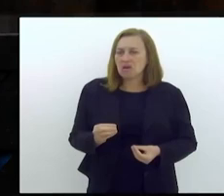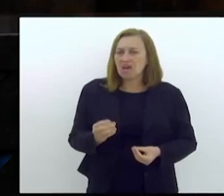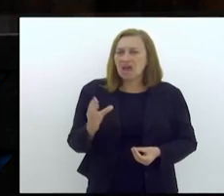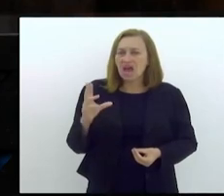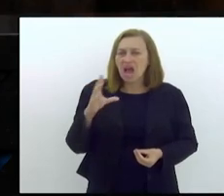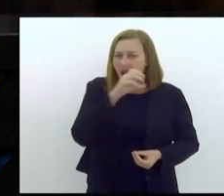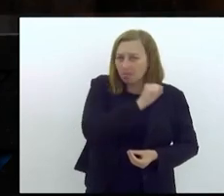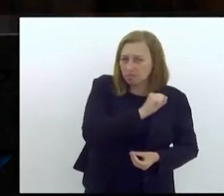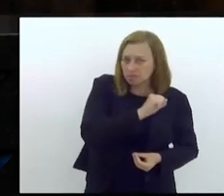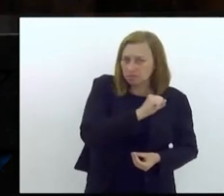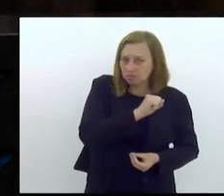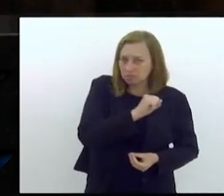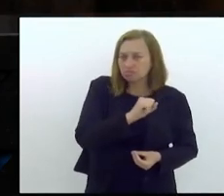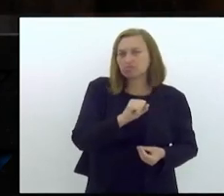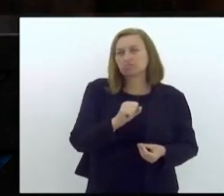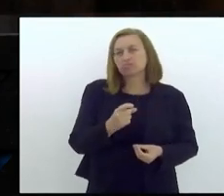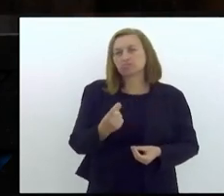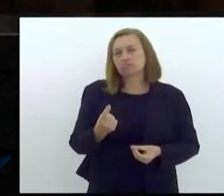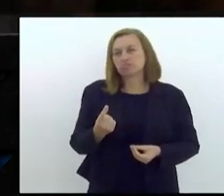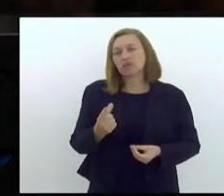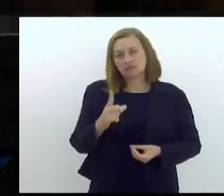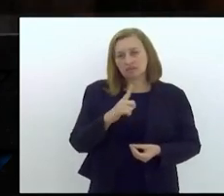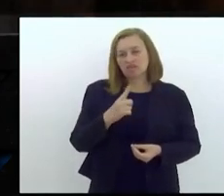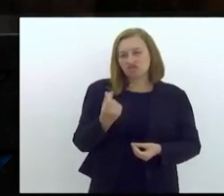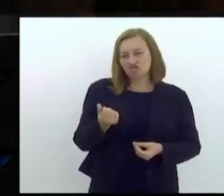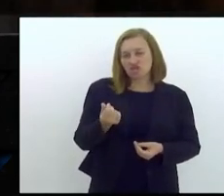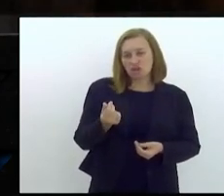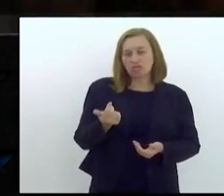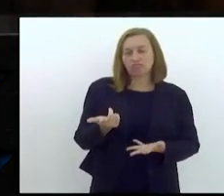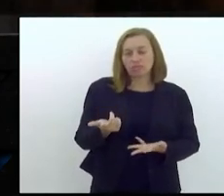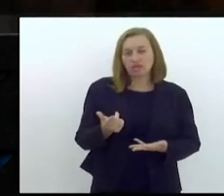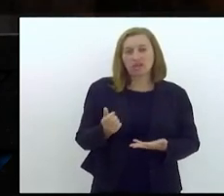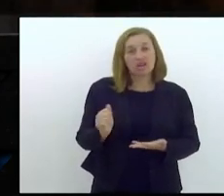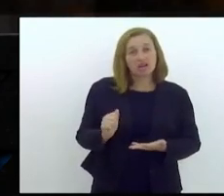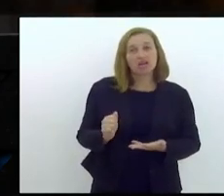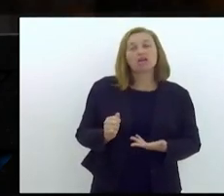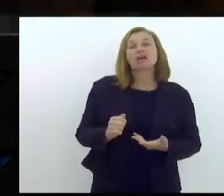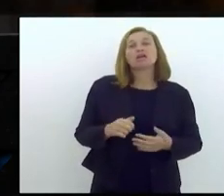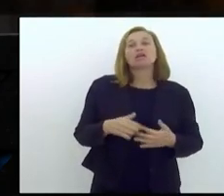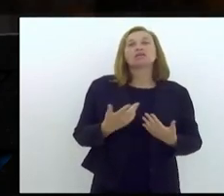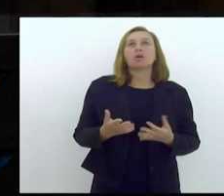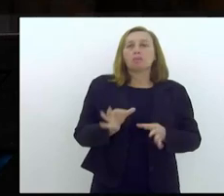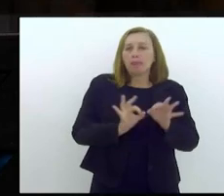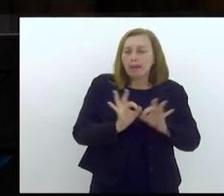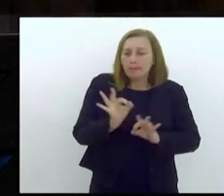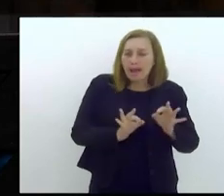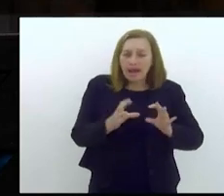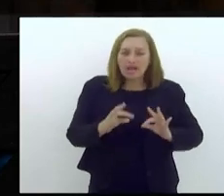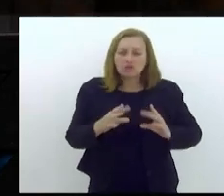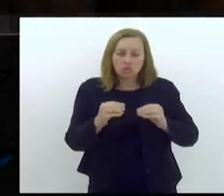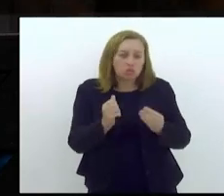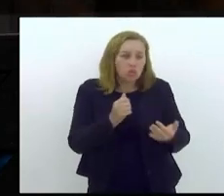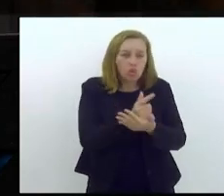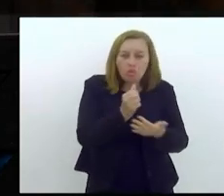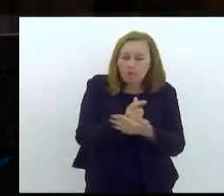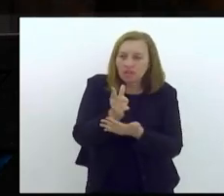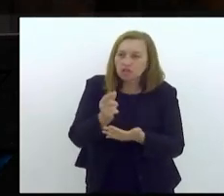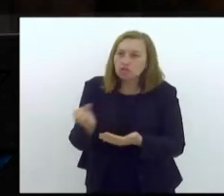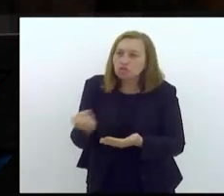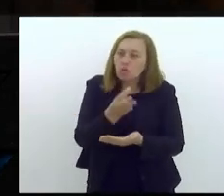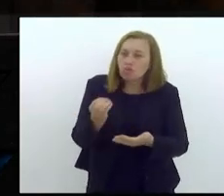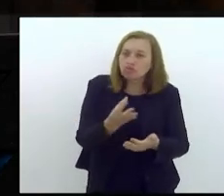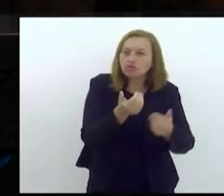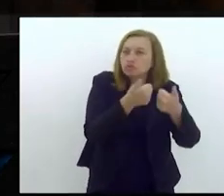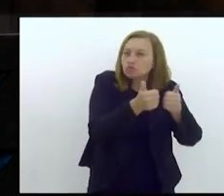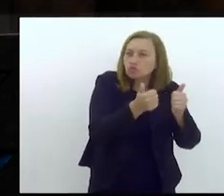obras e qualificá-las de todo BRT comprando mais ônibus é uma